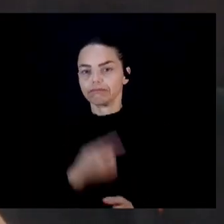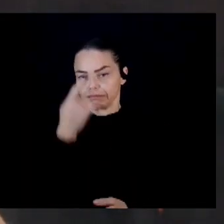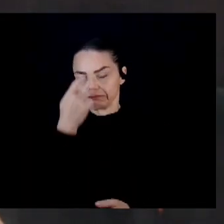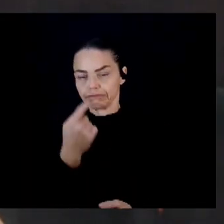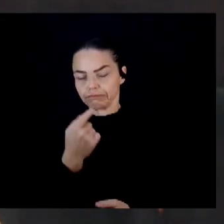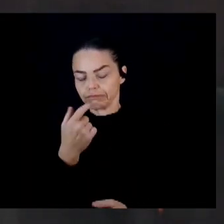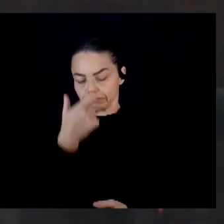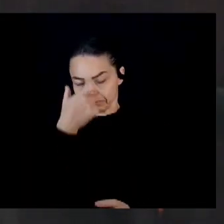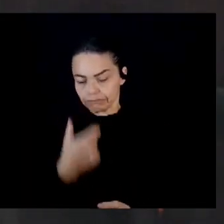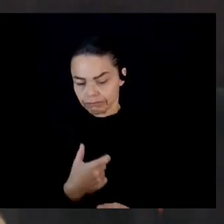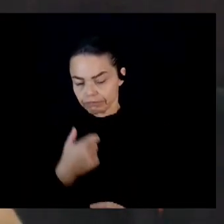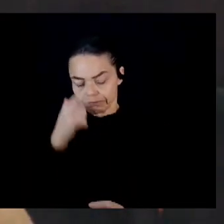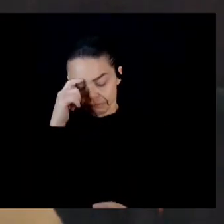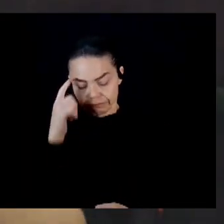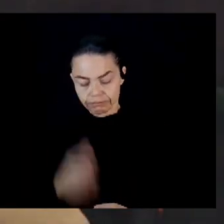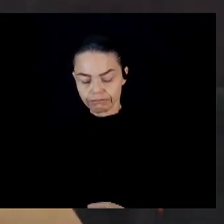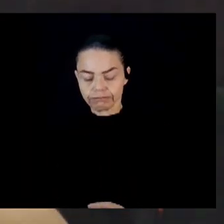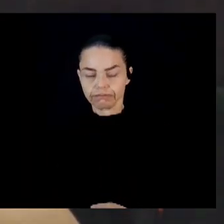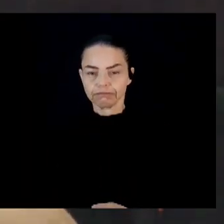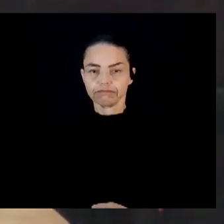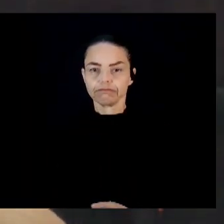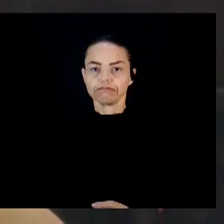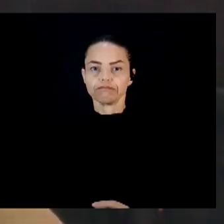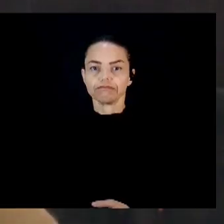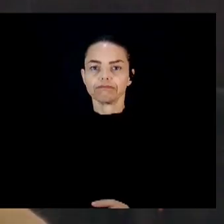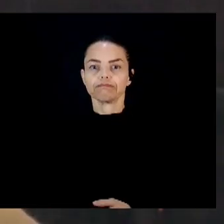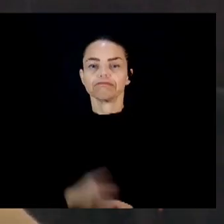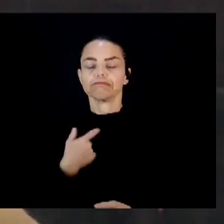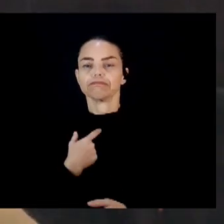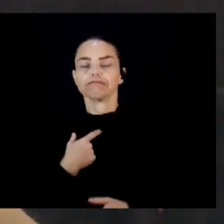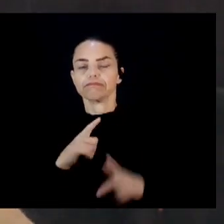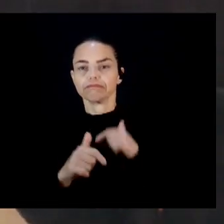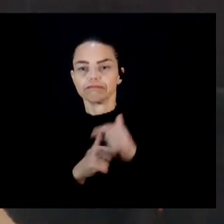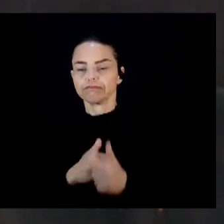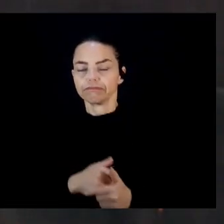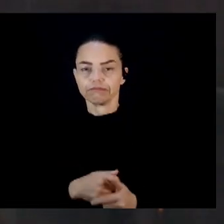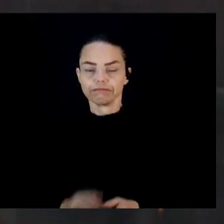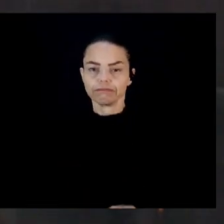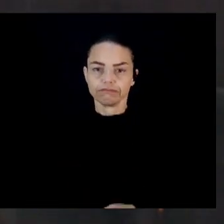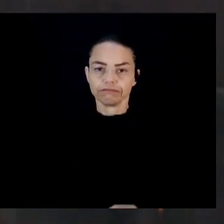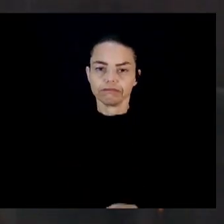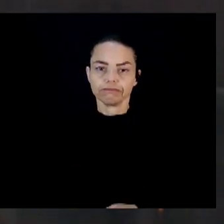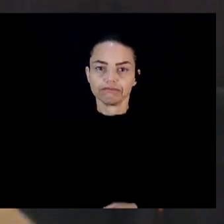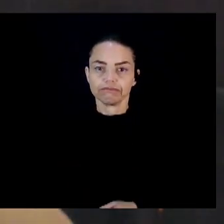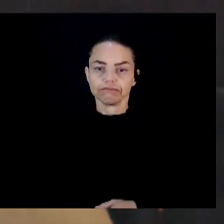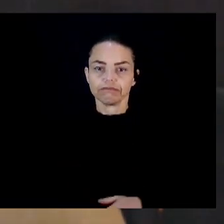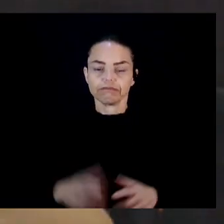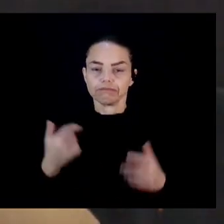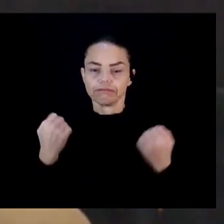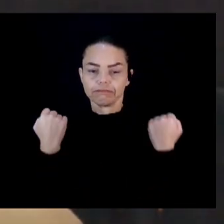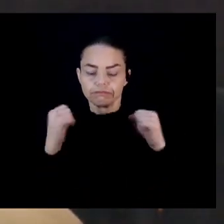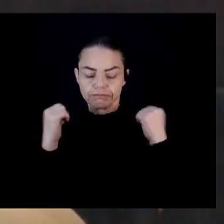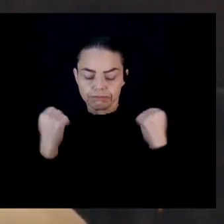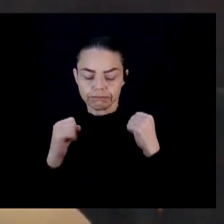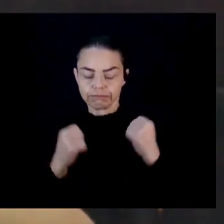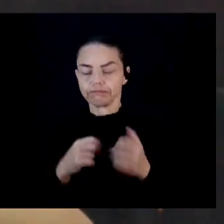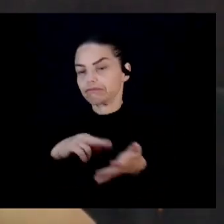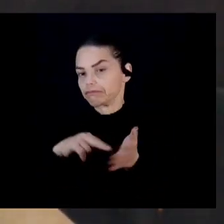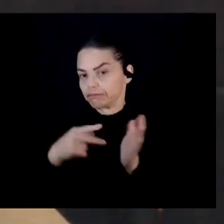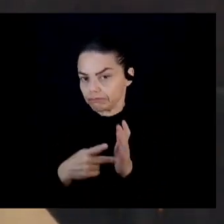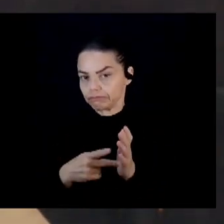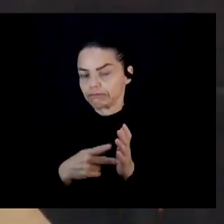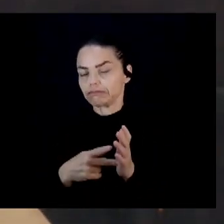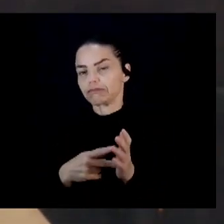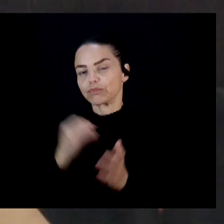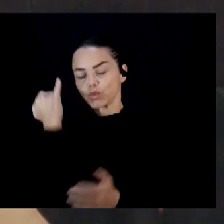minha personalidade não seja uma personalidade tão ativa na parte da atividade física, mas não significa que eu sou preguiçosa. Sim.